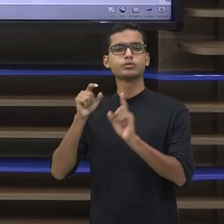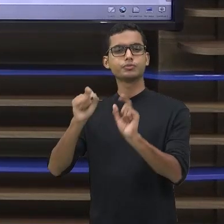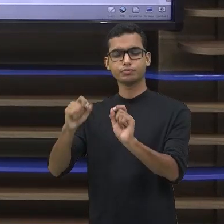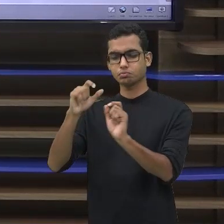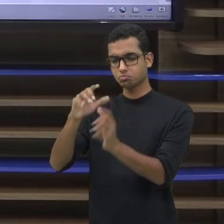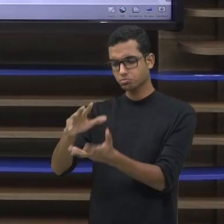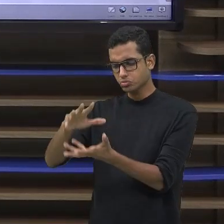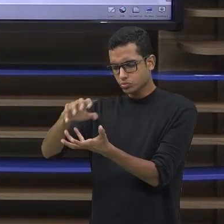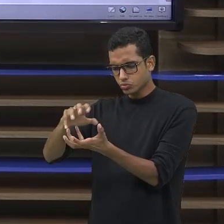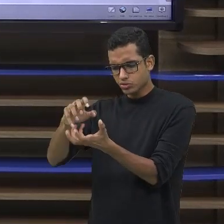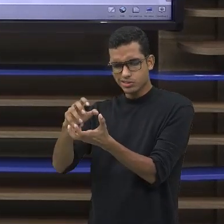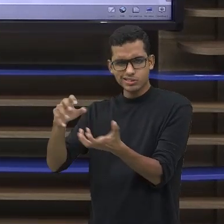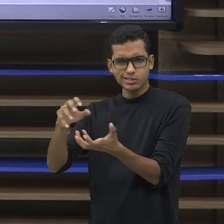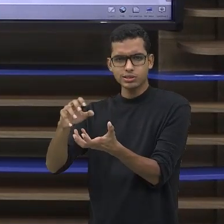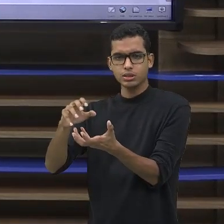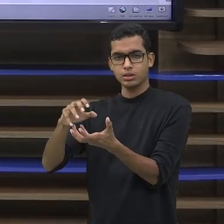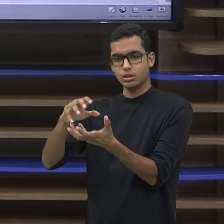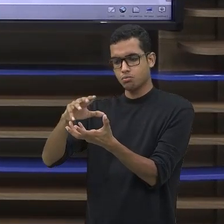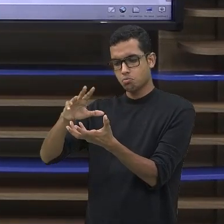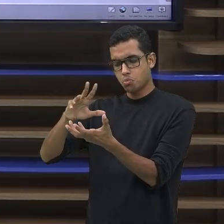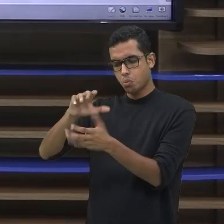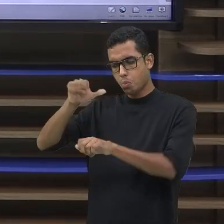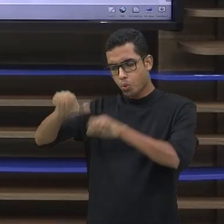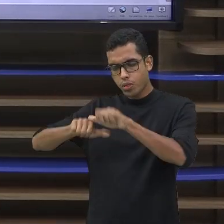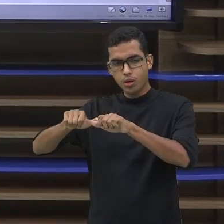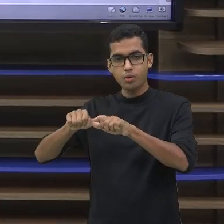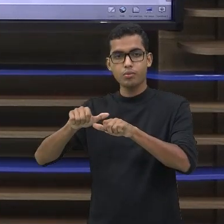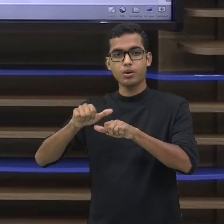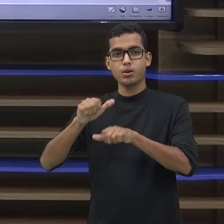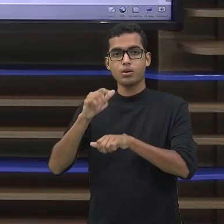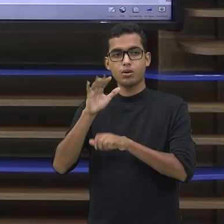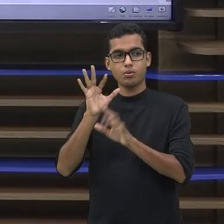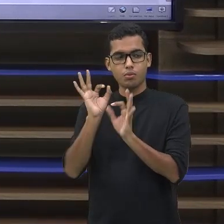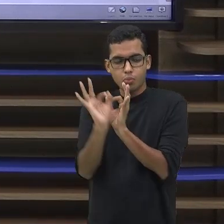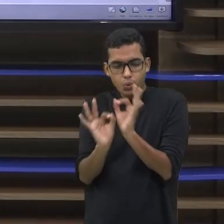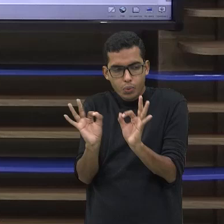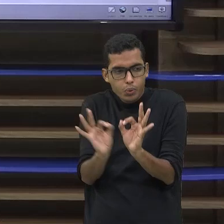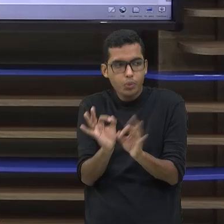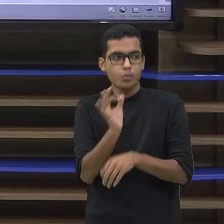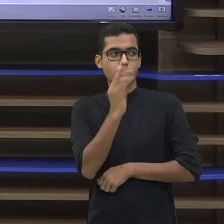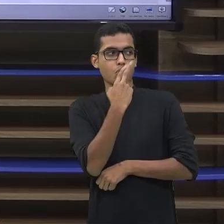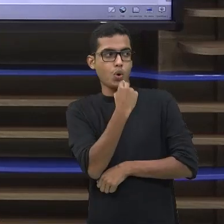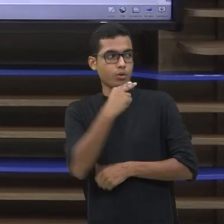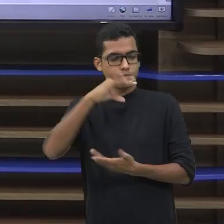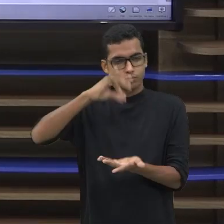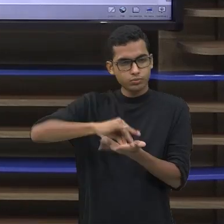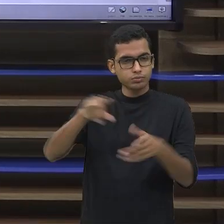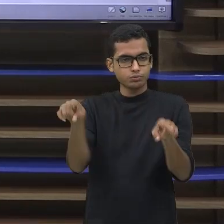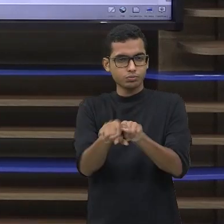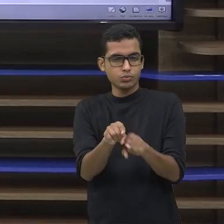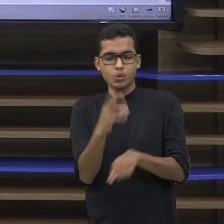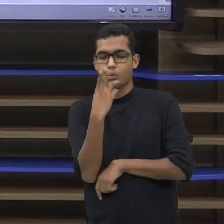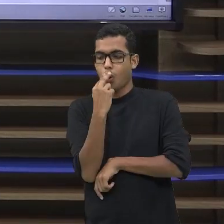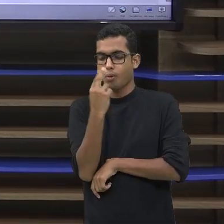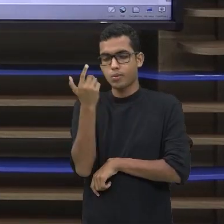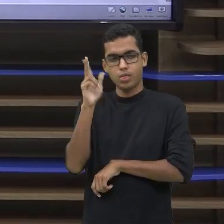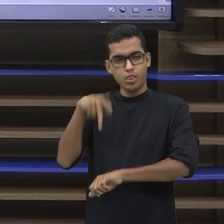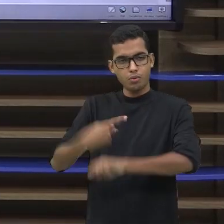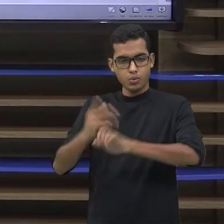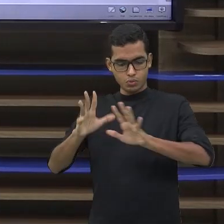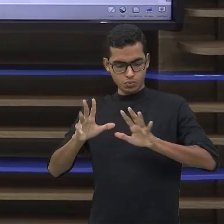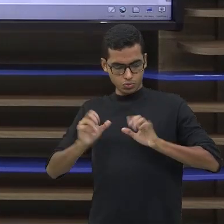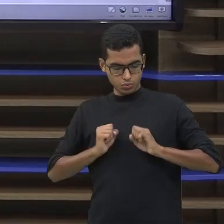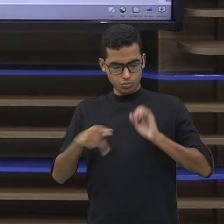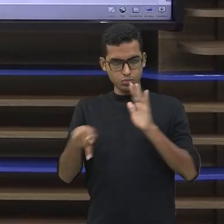complexa, em nutriente, deixar ela a nível microscópico. Para quê? Para ser absorvido pelas nossas células do